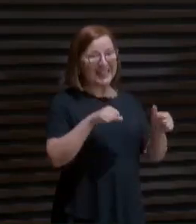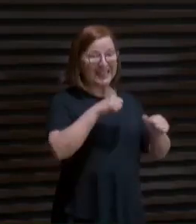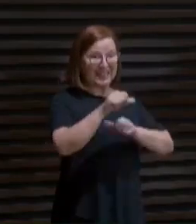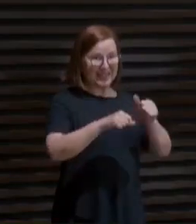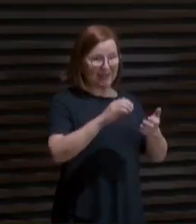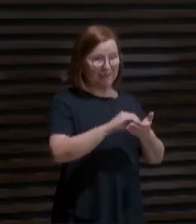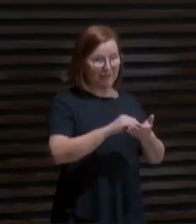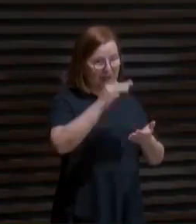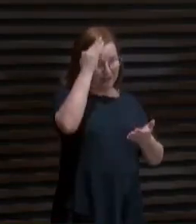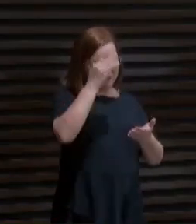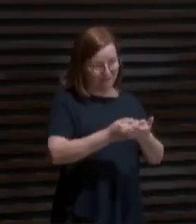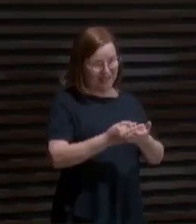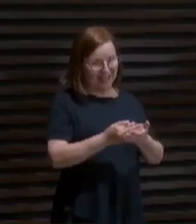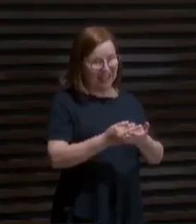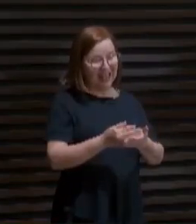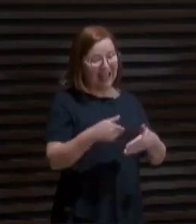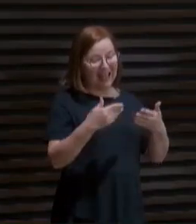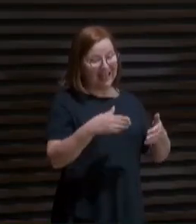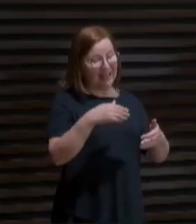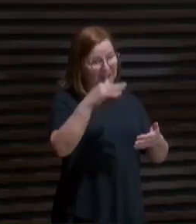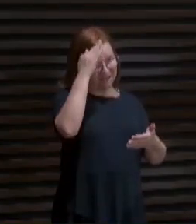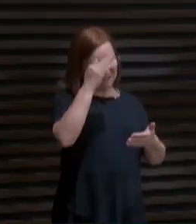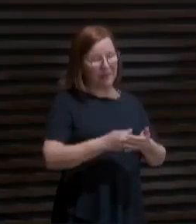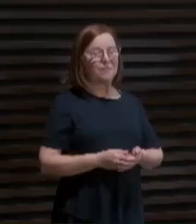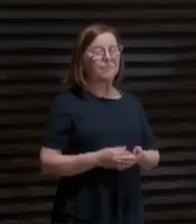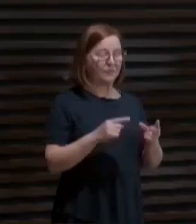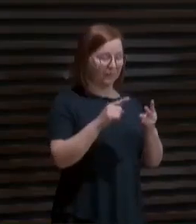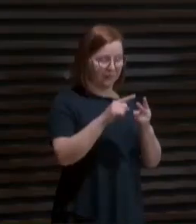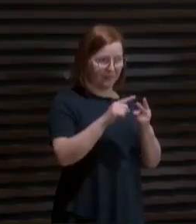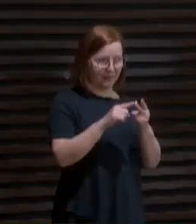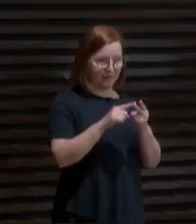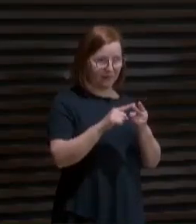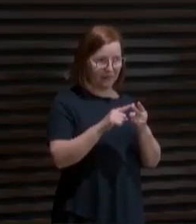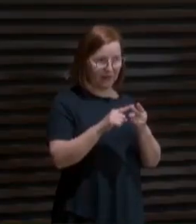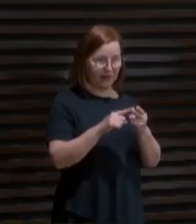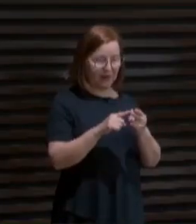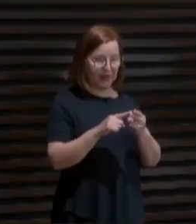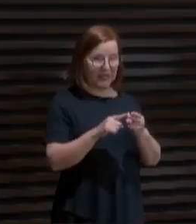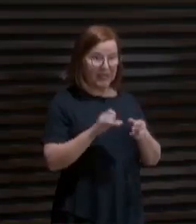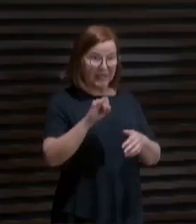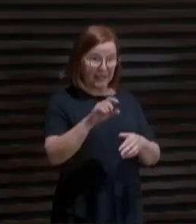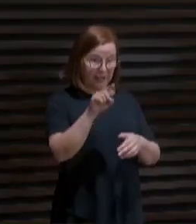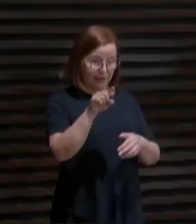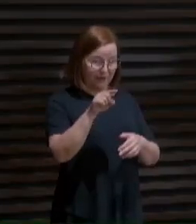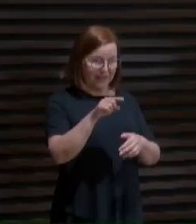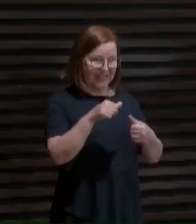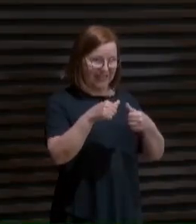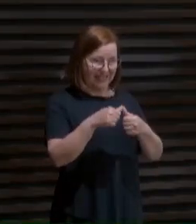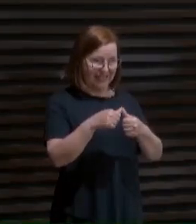em fé. Segundo, quando você estiver na reunião onde Jesus está, é